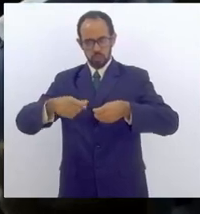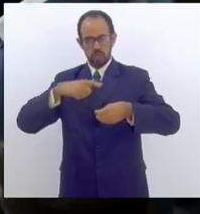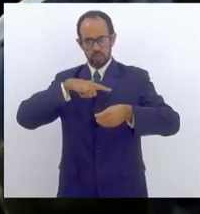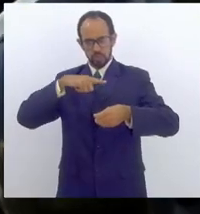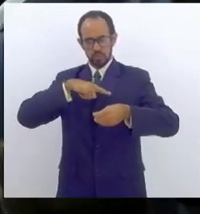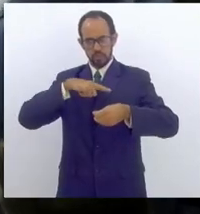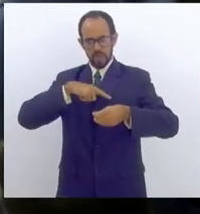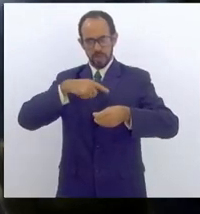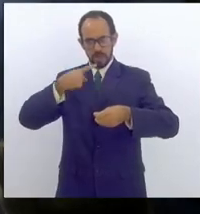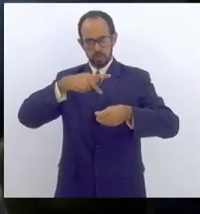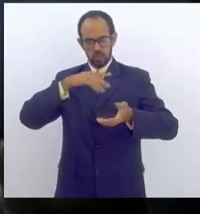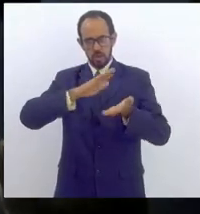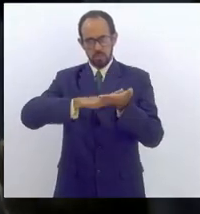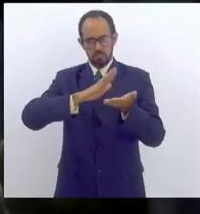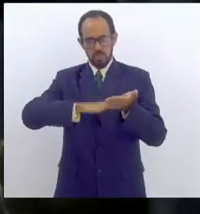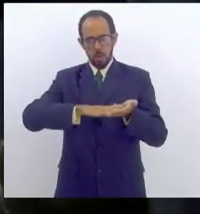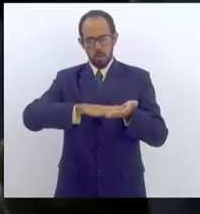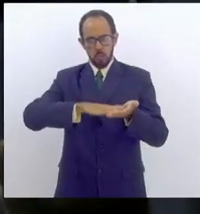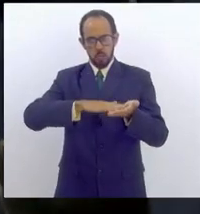para fazer,